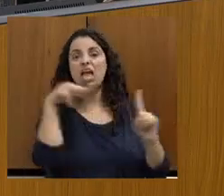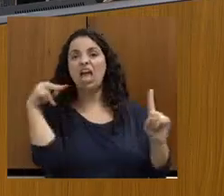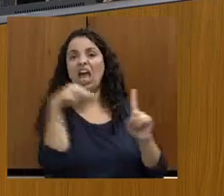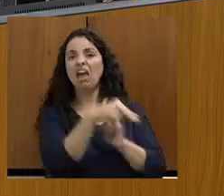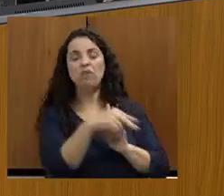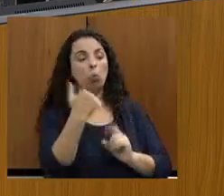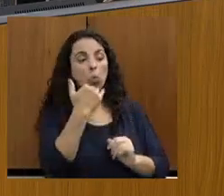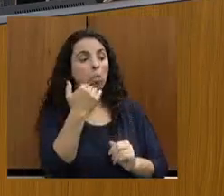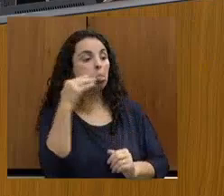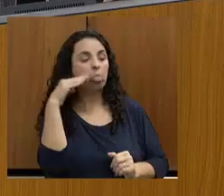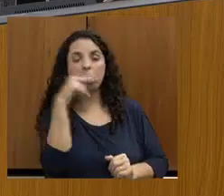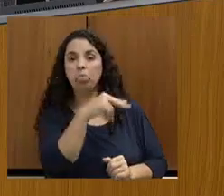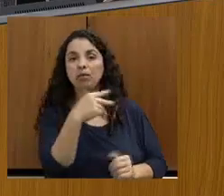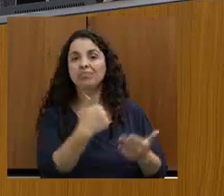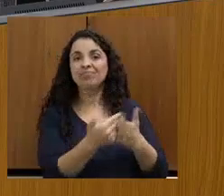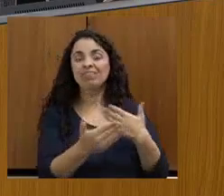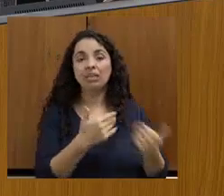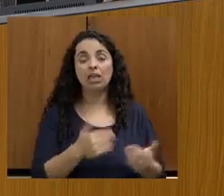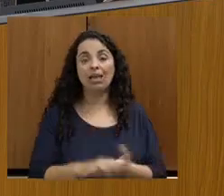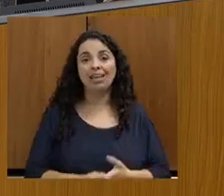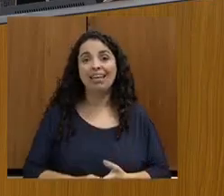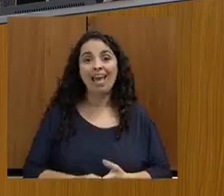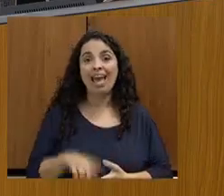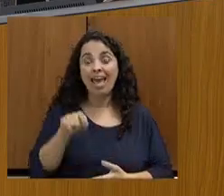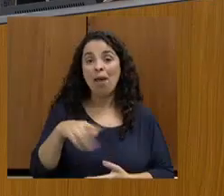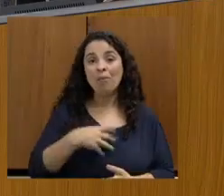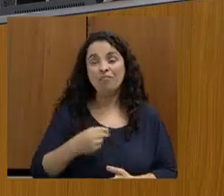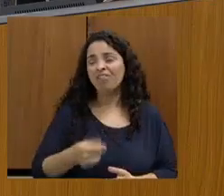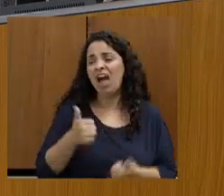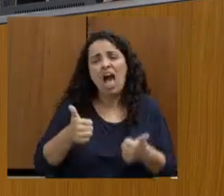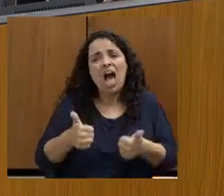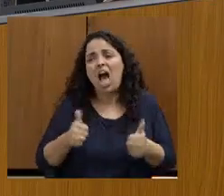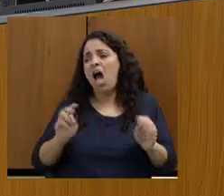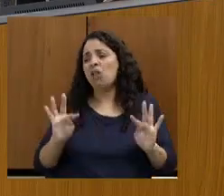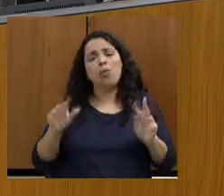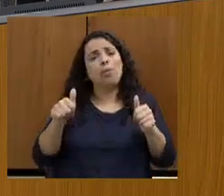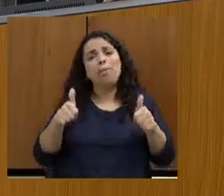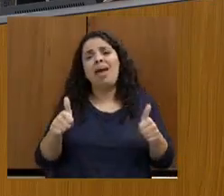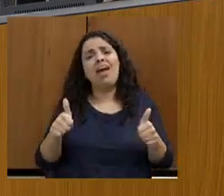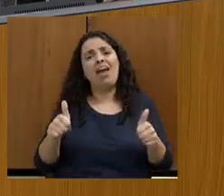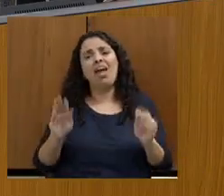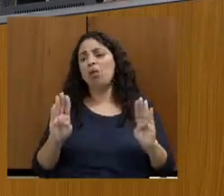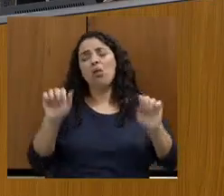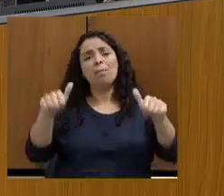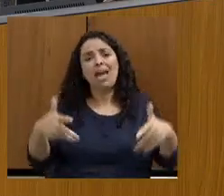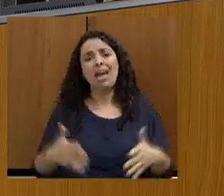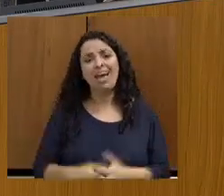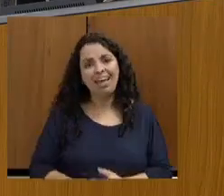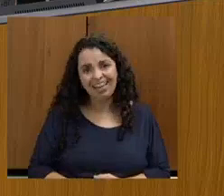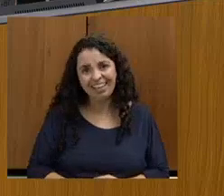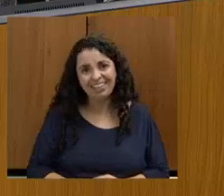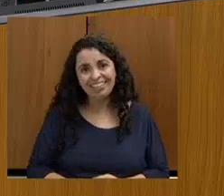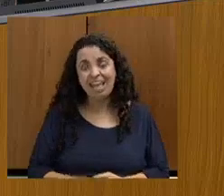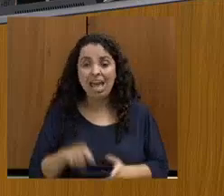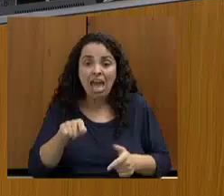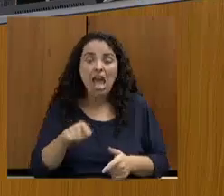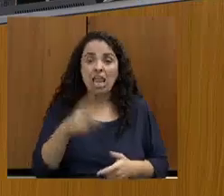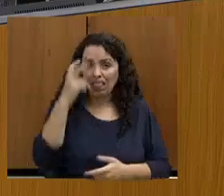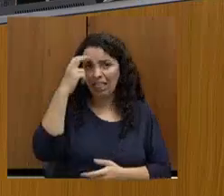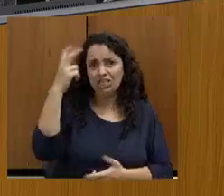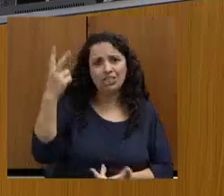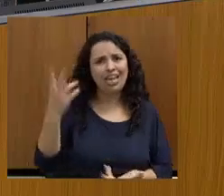ele falava, mãe, para mim está tudo bem. Ele também era um aluno, não precisava de professor de apoio, um menino